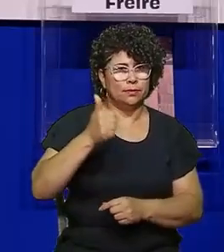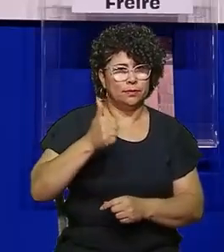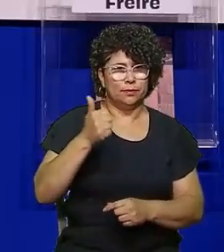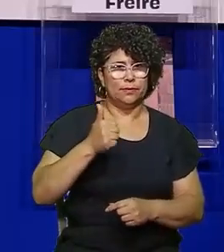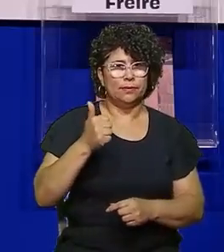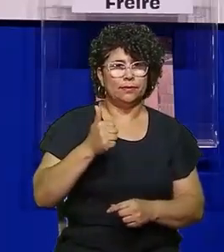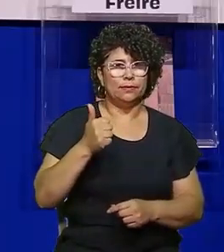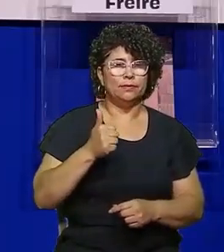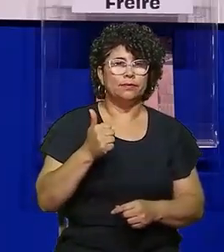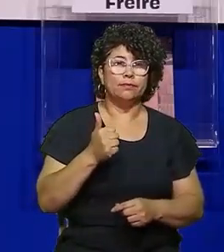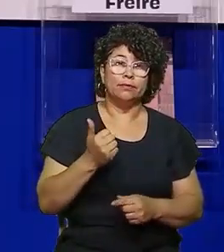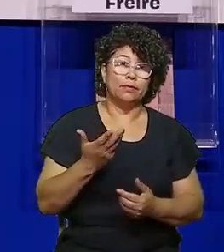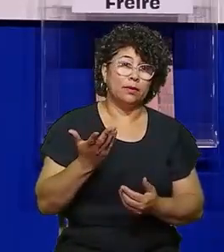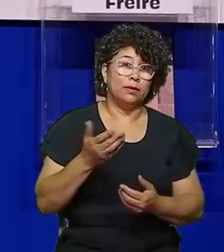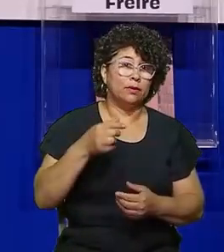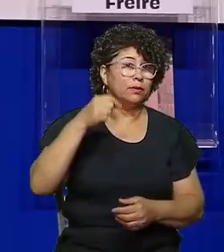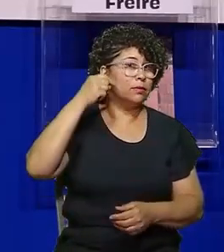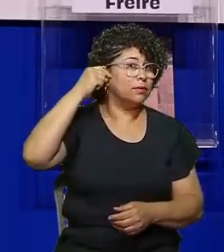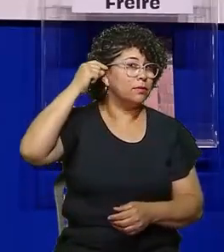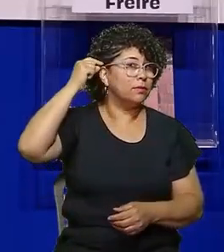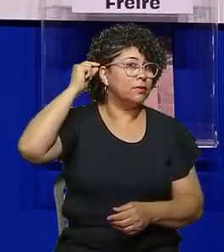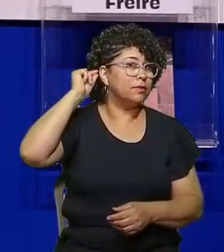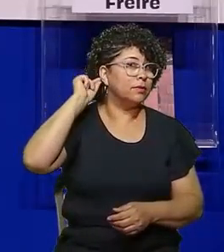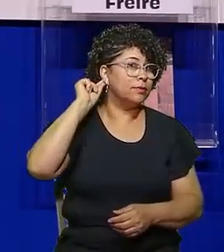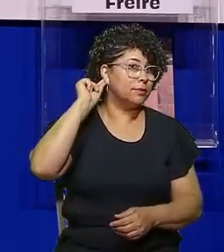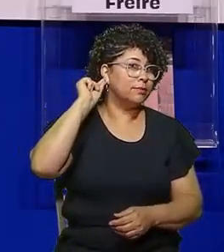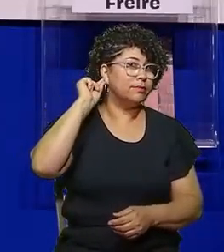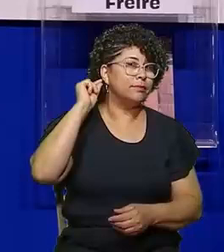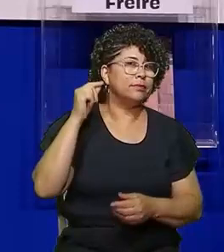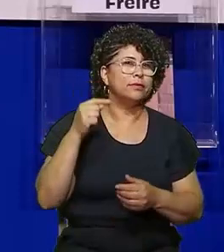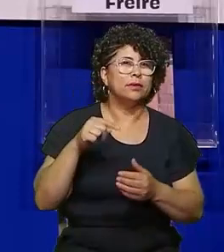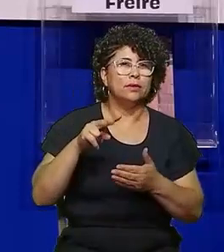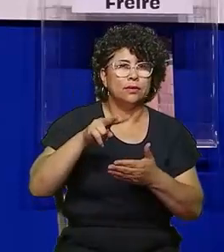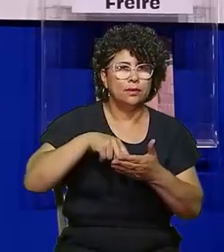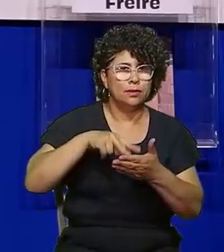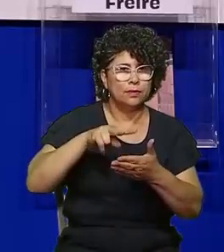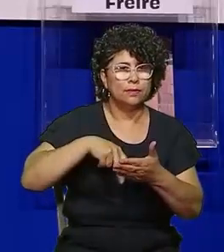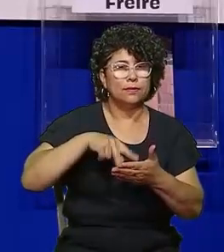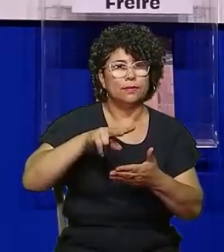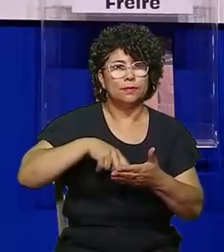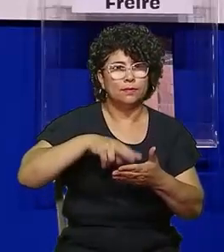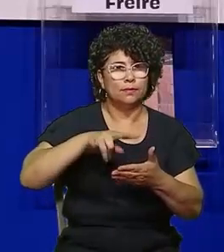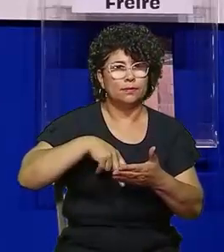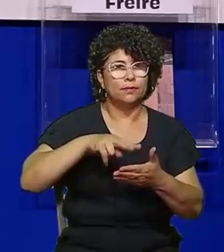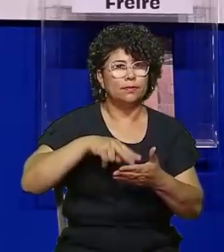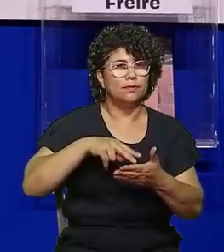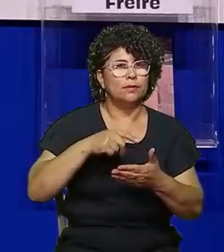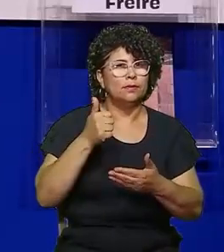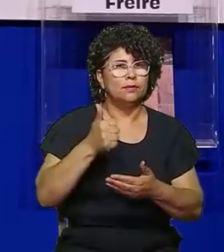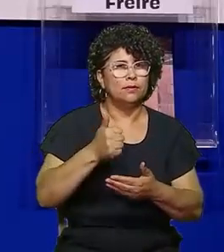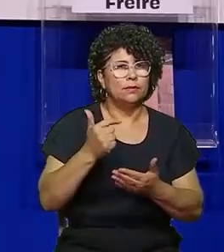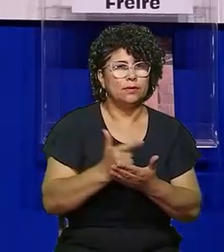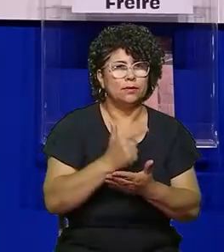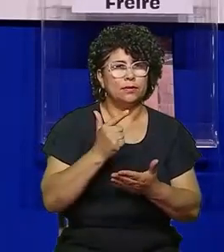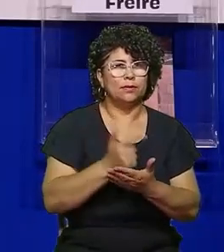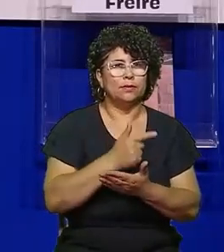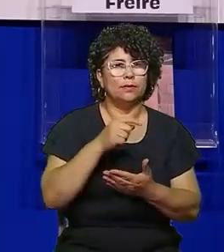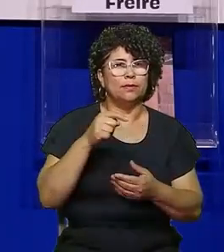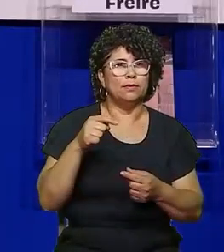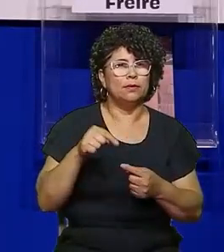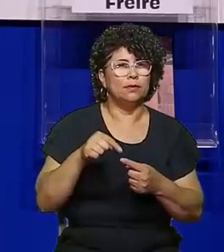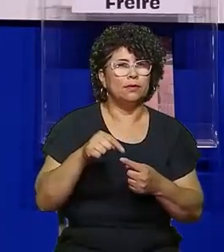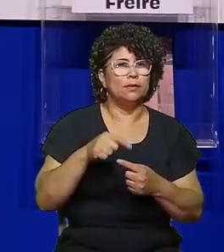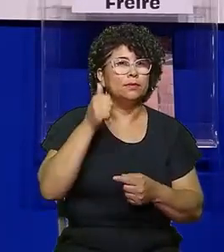se lê, no prelo, o livro de estreia de Maria Julieta Drummond de Andrade, A